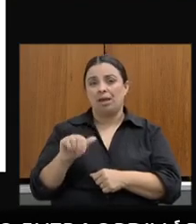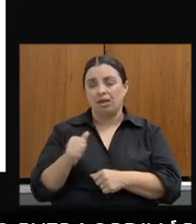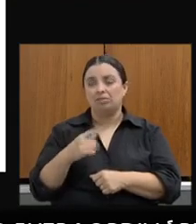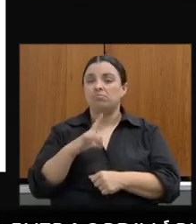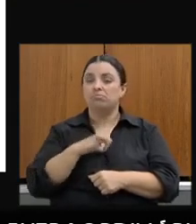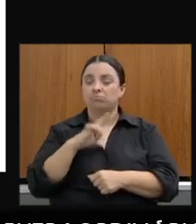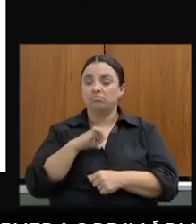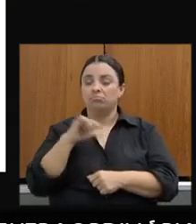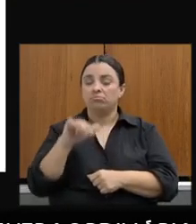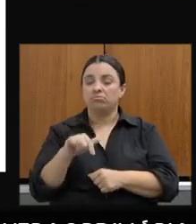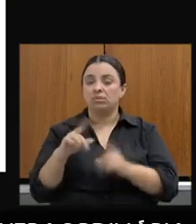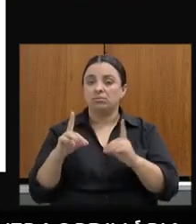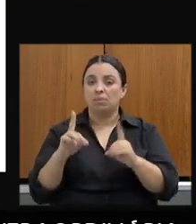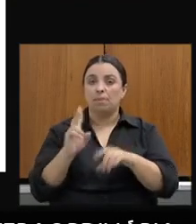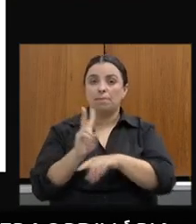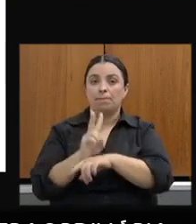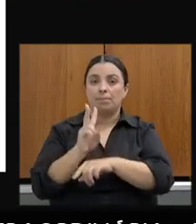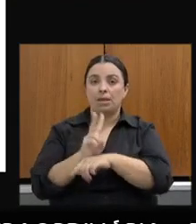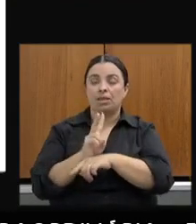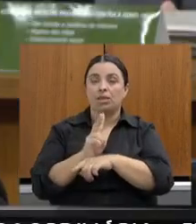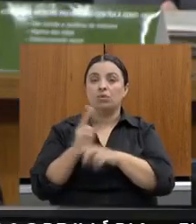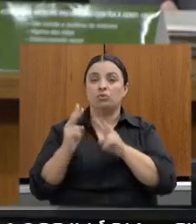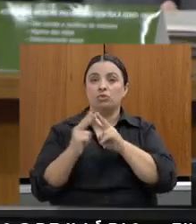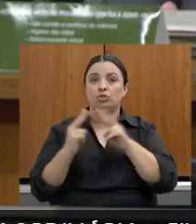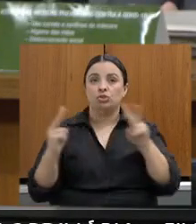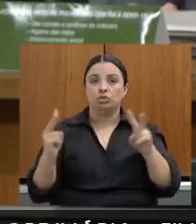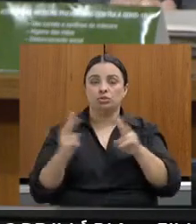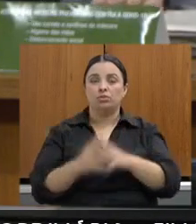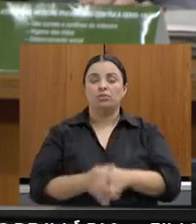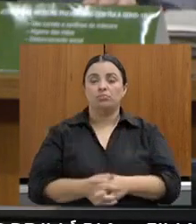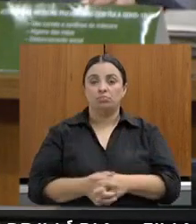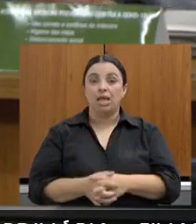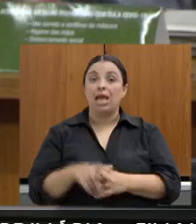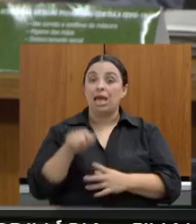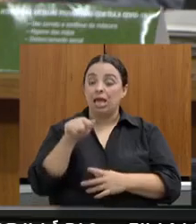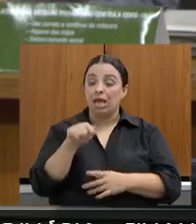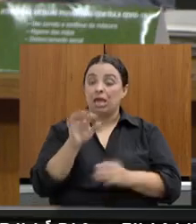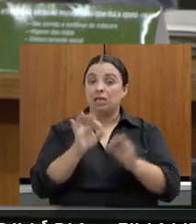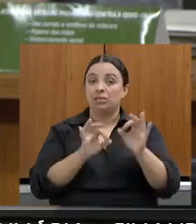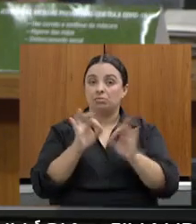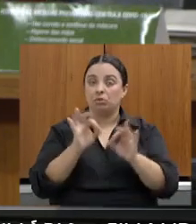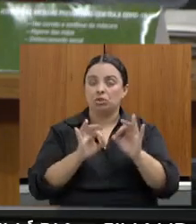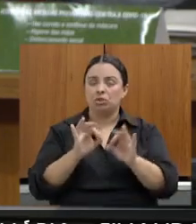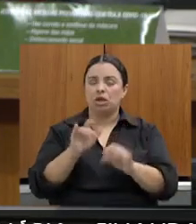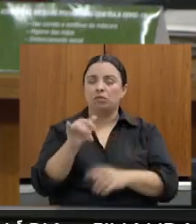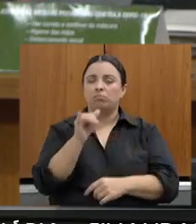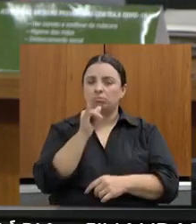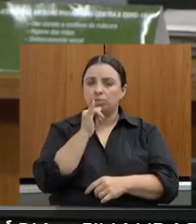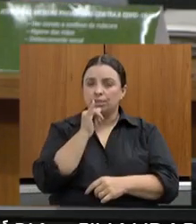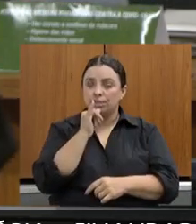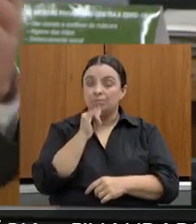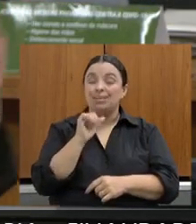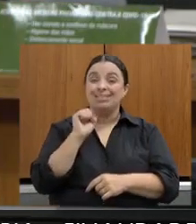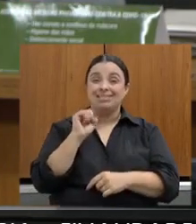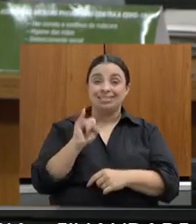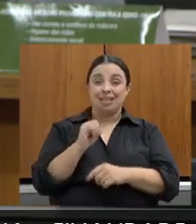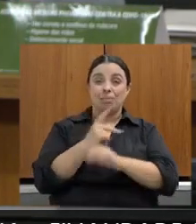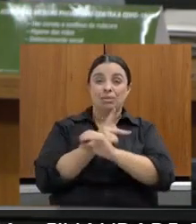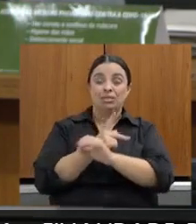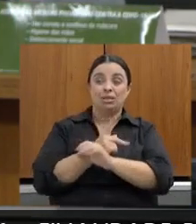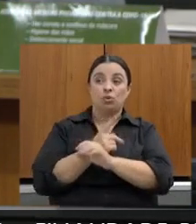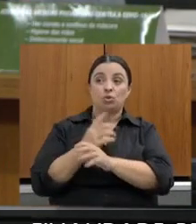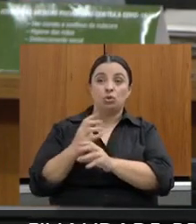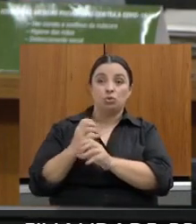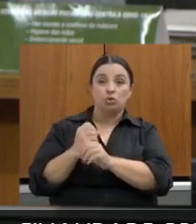esse projeto eu tenho dito que se lá estivéssemos 20 mil pessoas da Polícia Civil nós